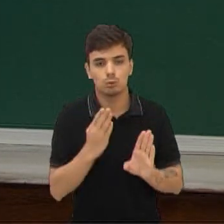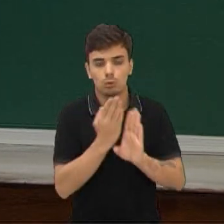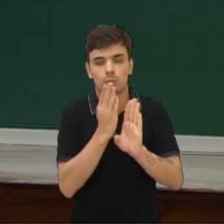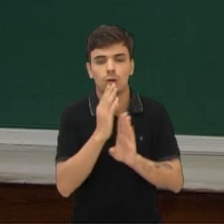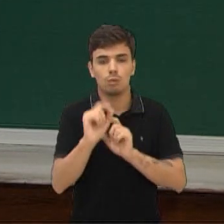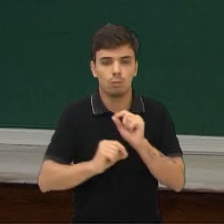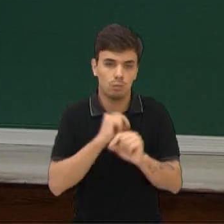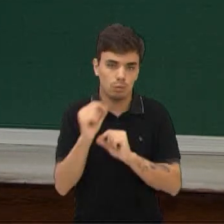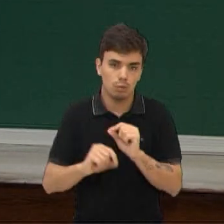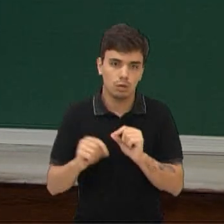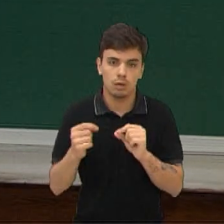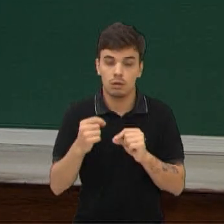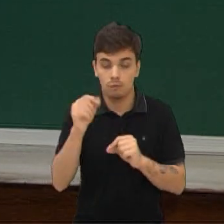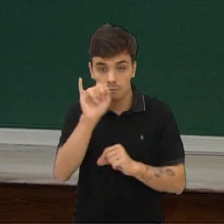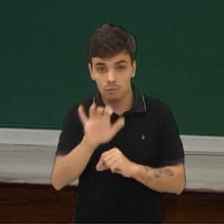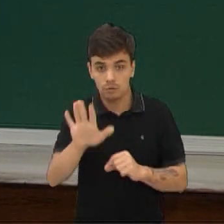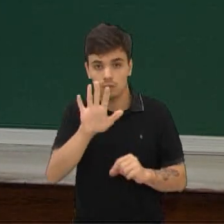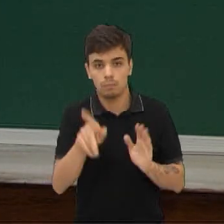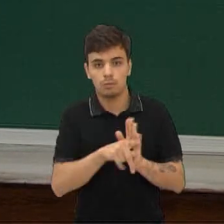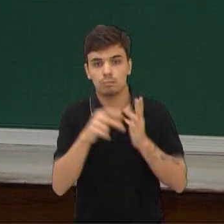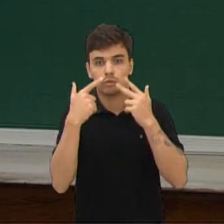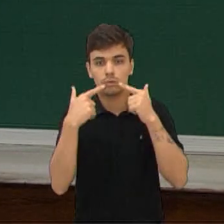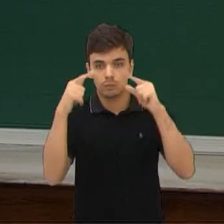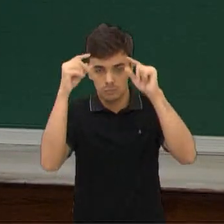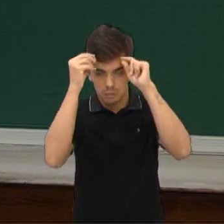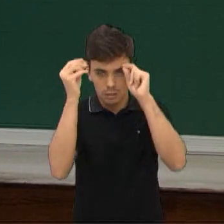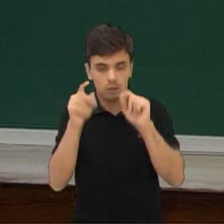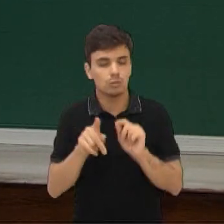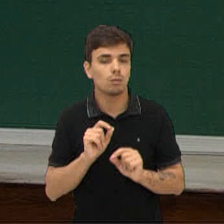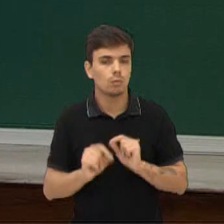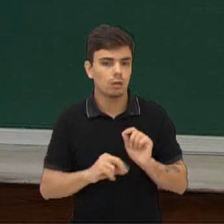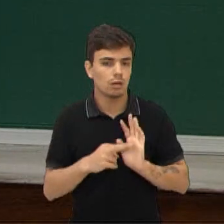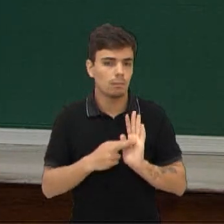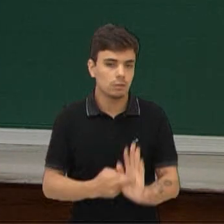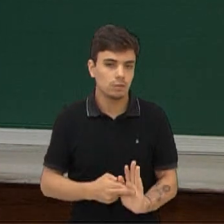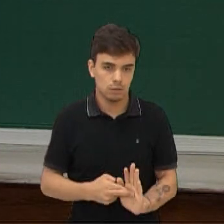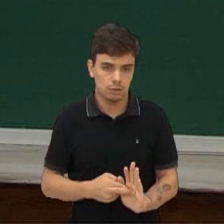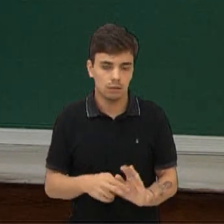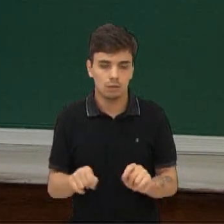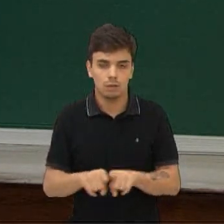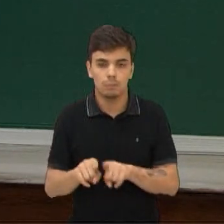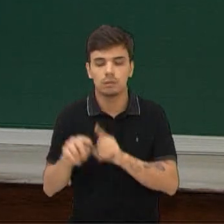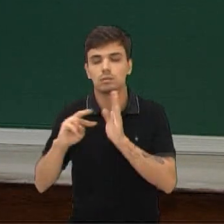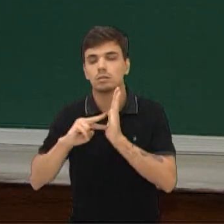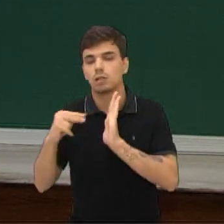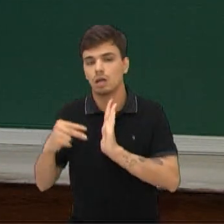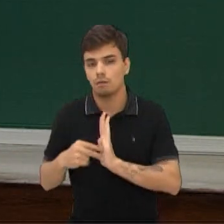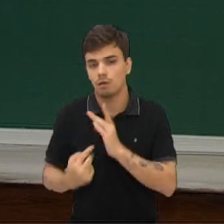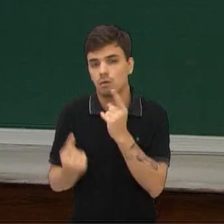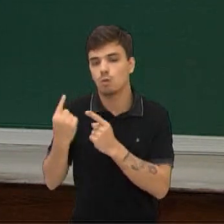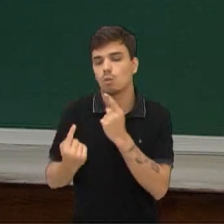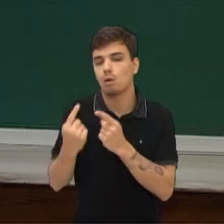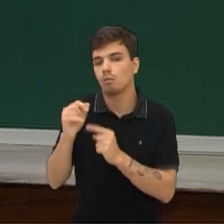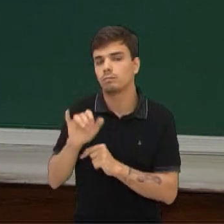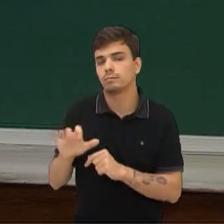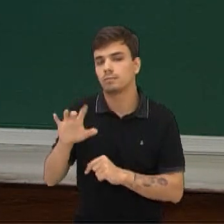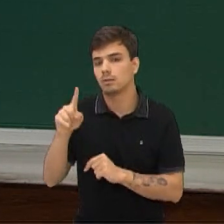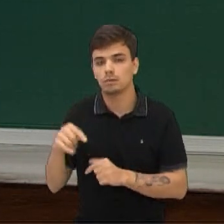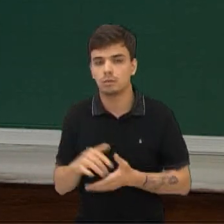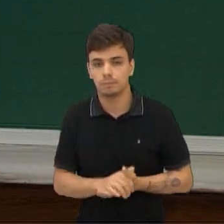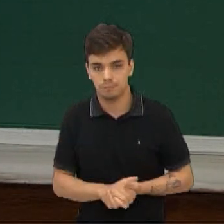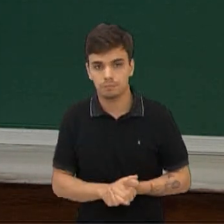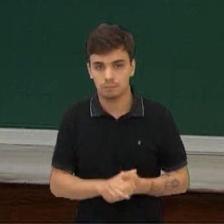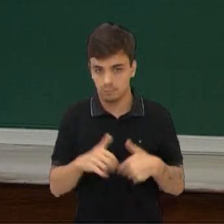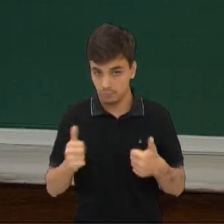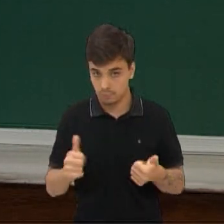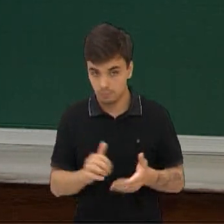essas figuras de linguagem estão ali, elas representam e o que elas estão significando. O que figura é e o que ela significa,